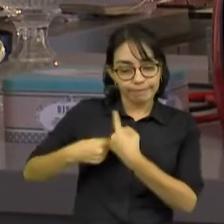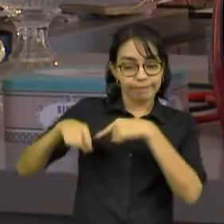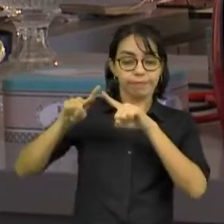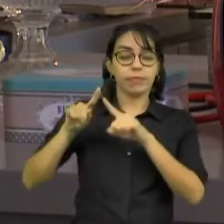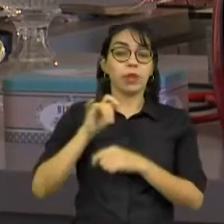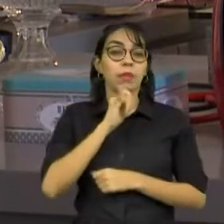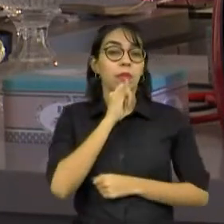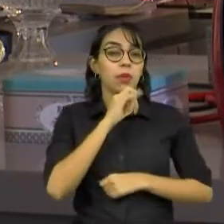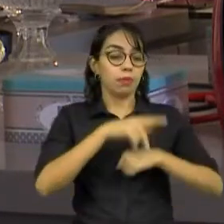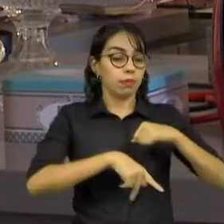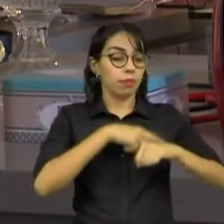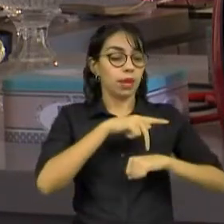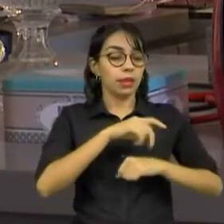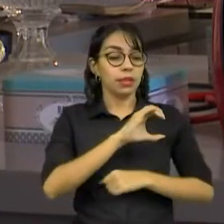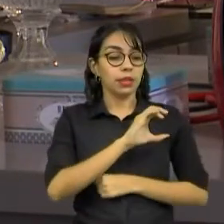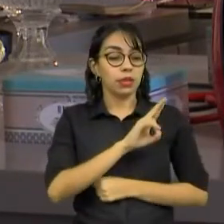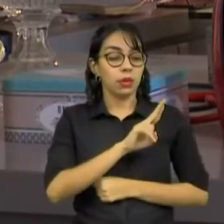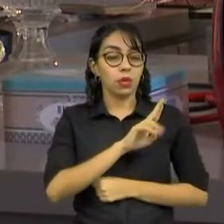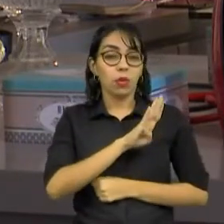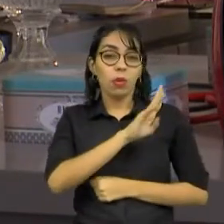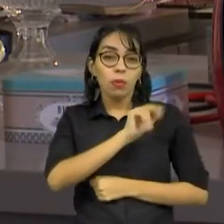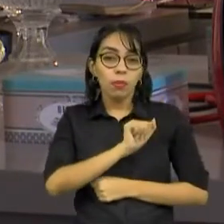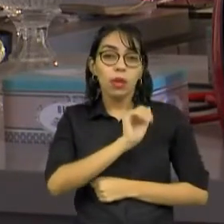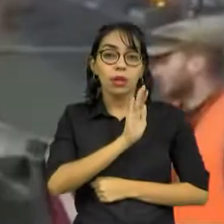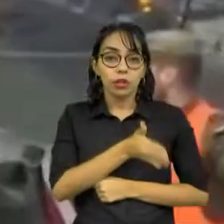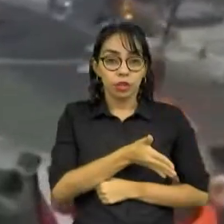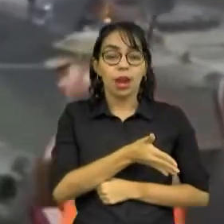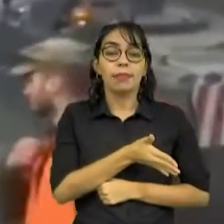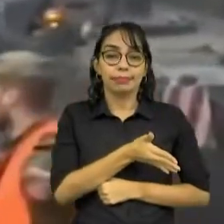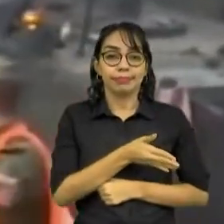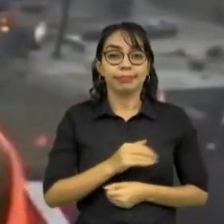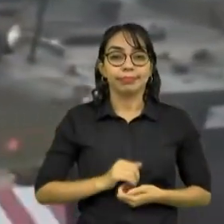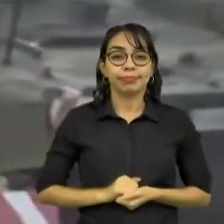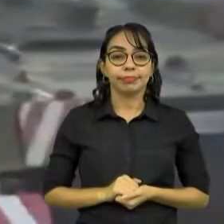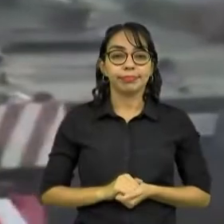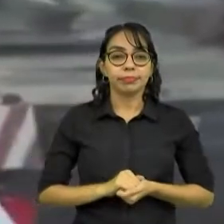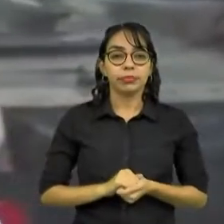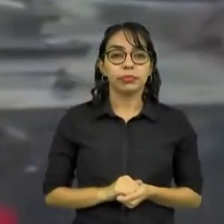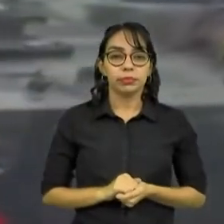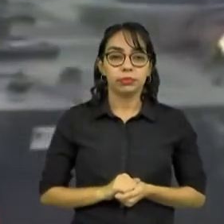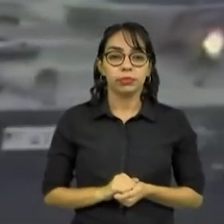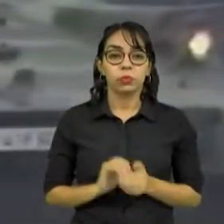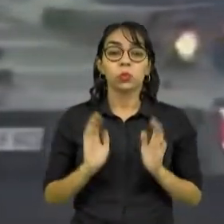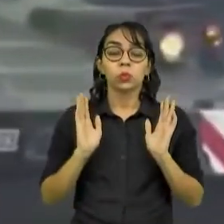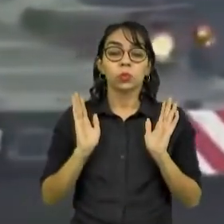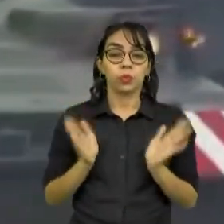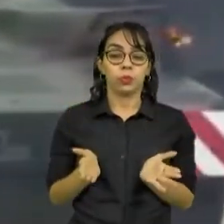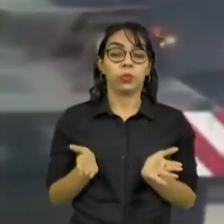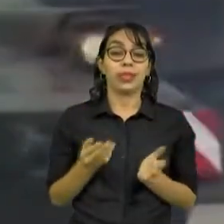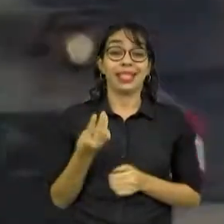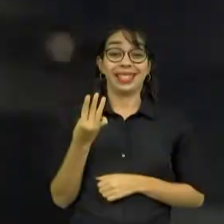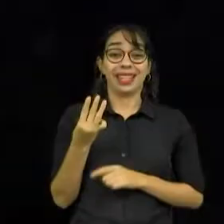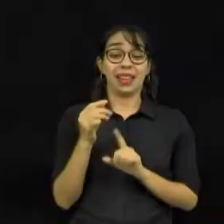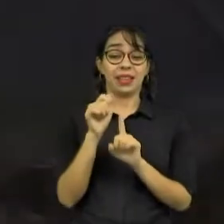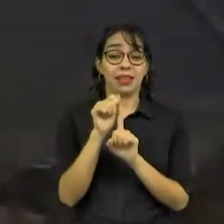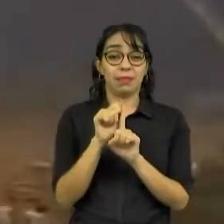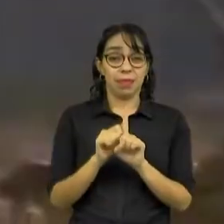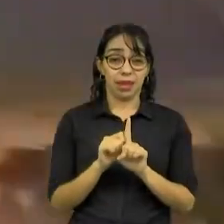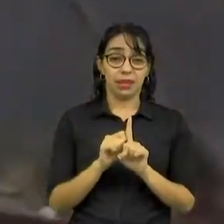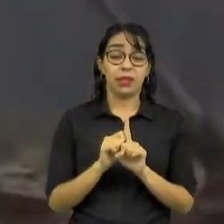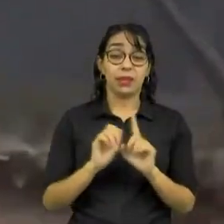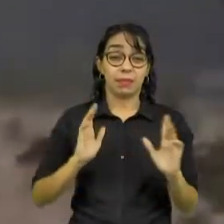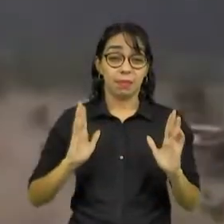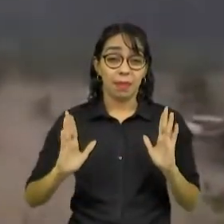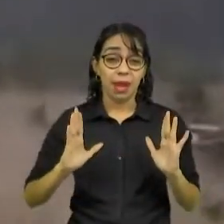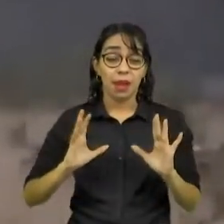duras penas é verdade, está há 60 anos enfrentando um embargo americano. Mesmo após mais de 3 meses do início do conflito,